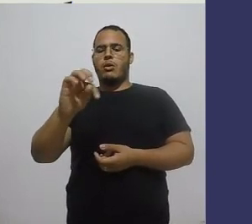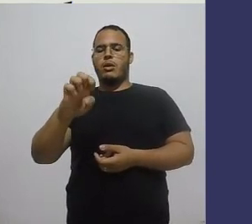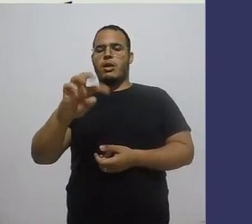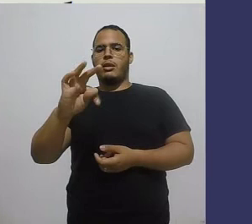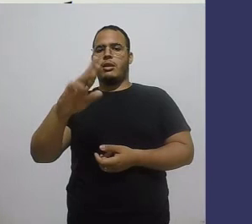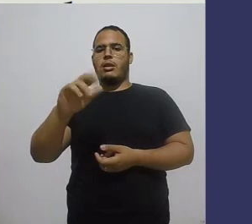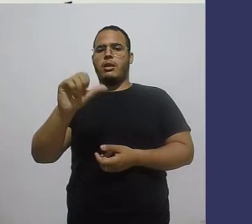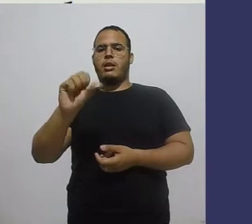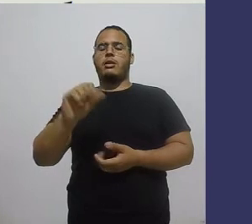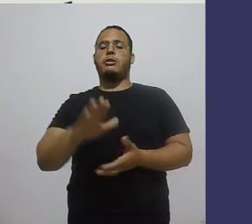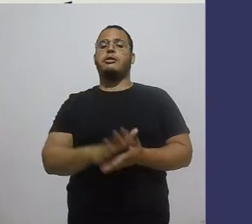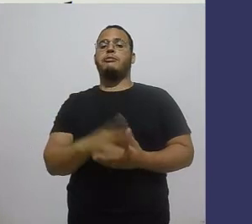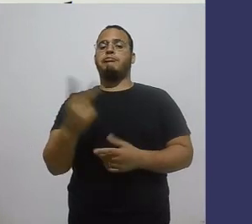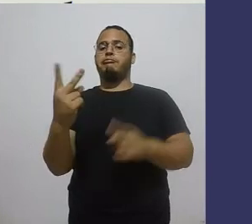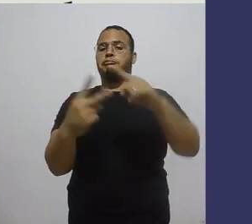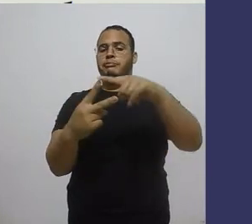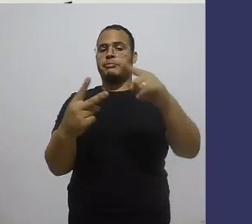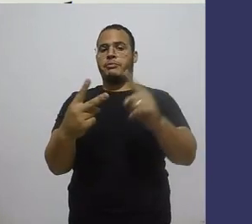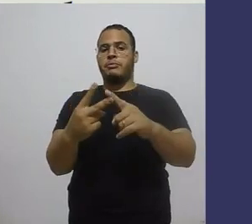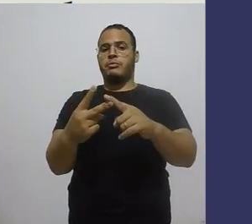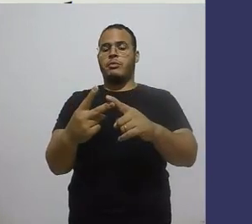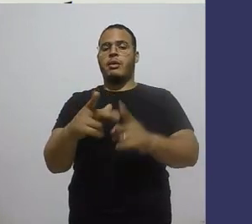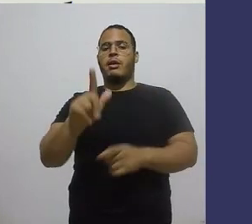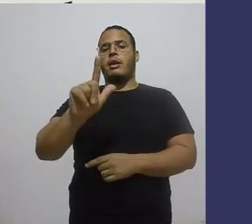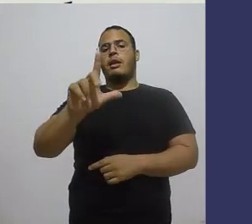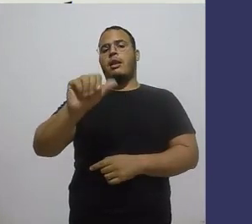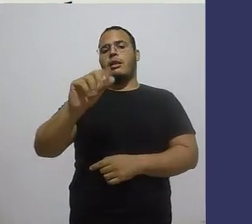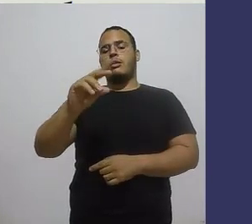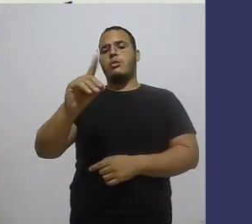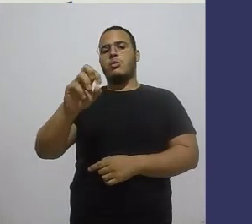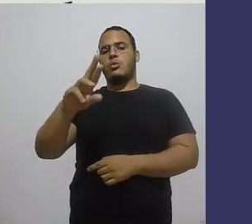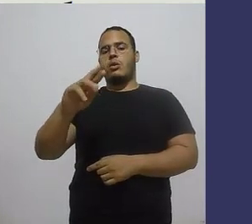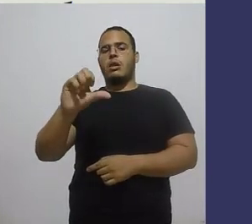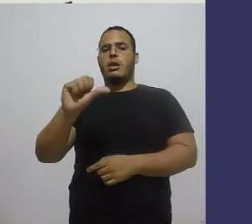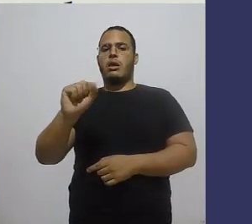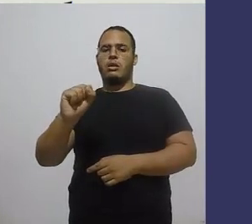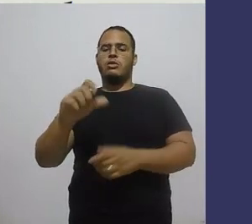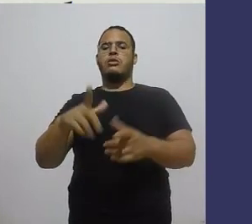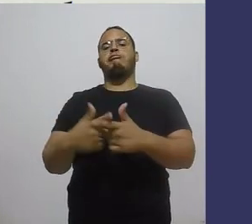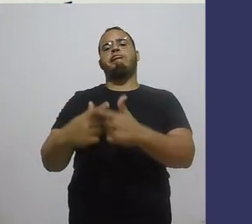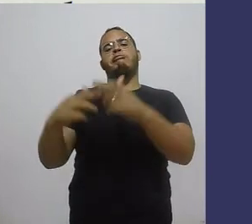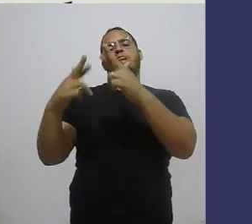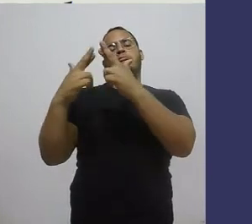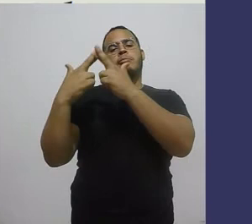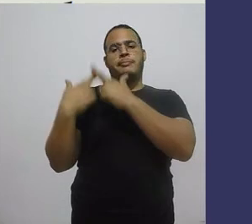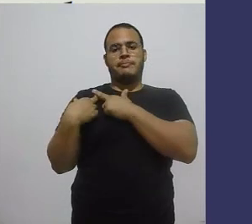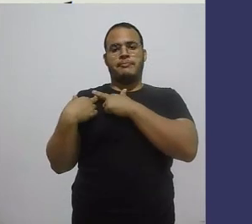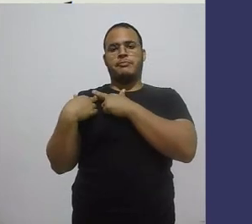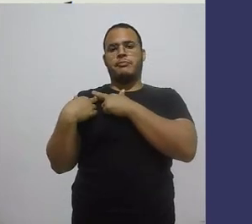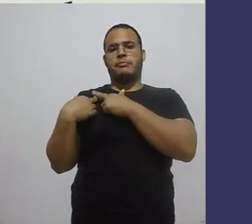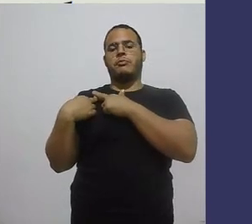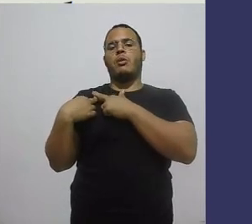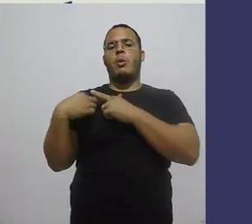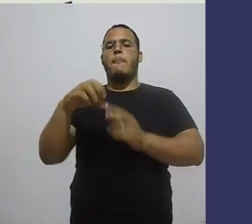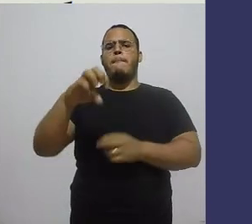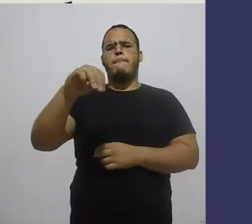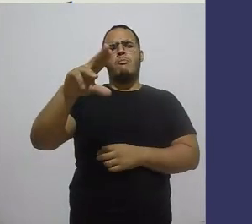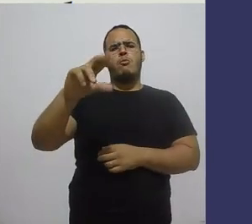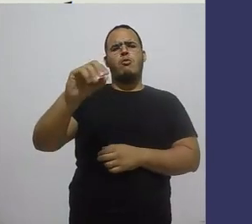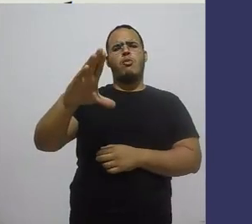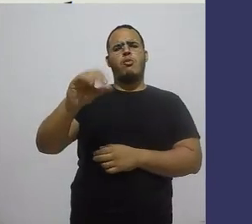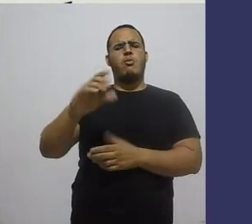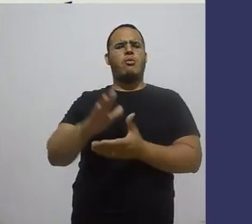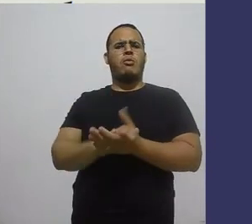duas glândulas, certo? E elas são responsáveis por secretar um muco claro que